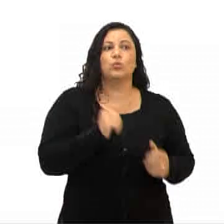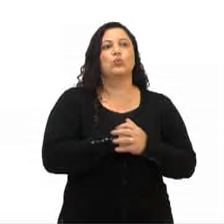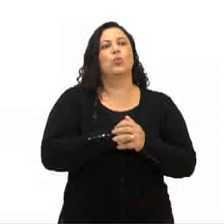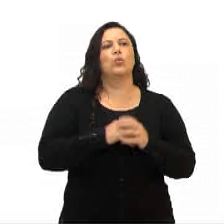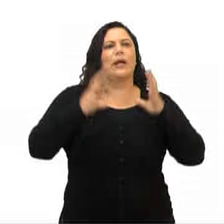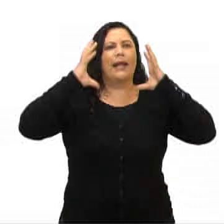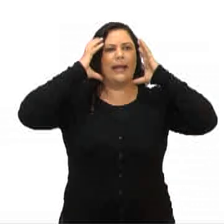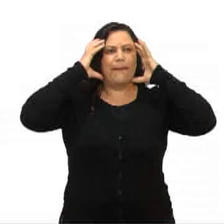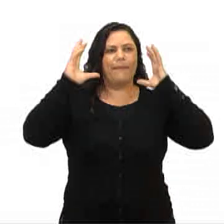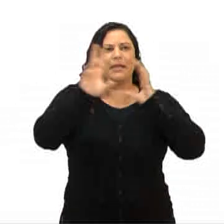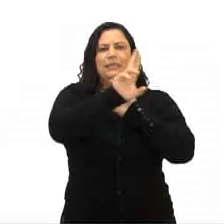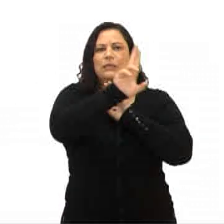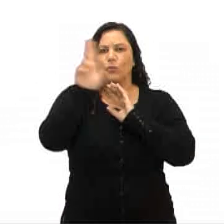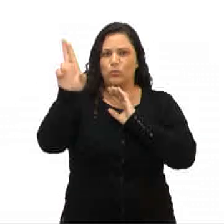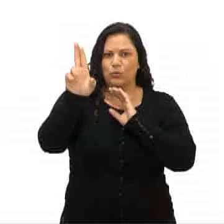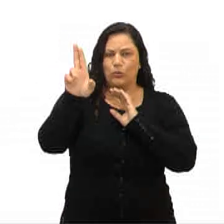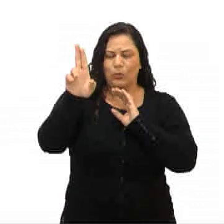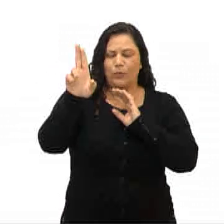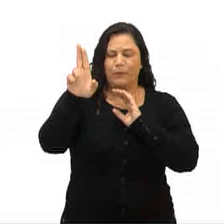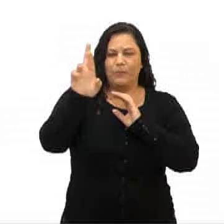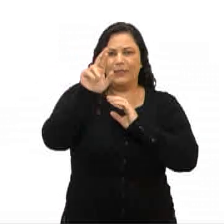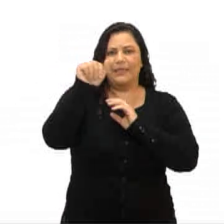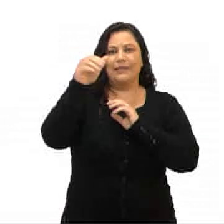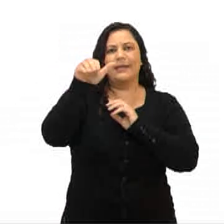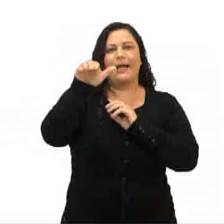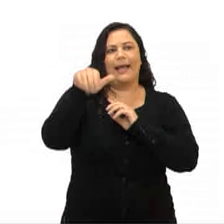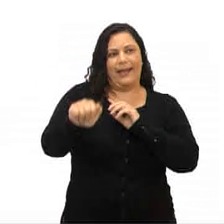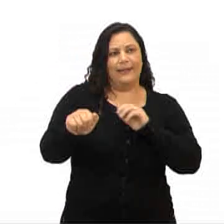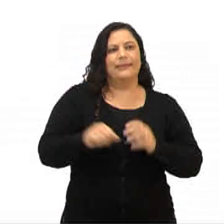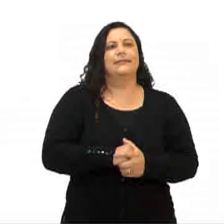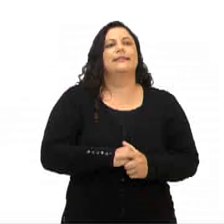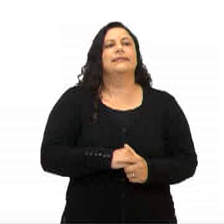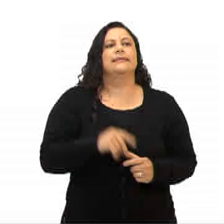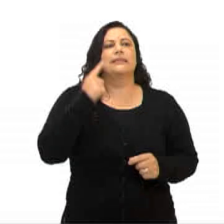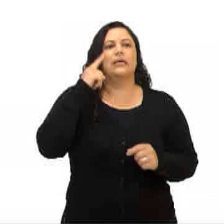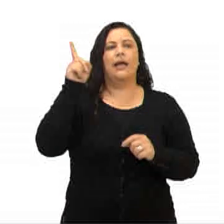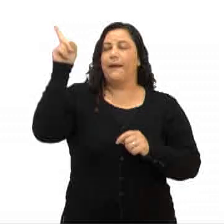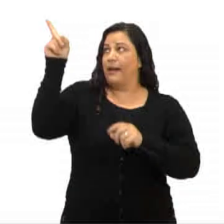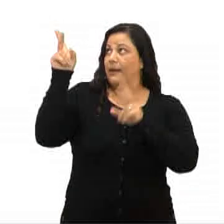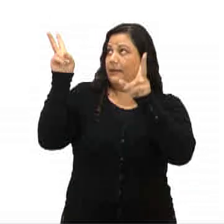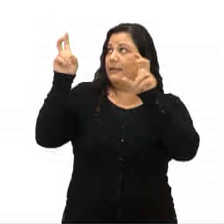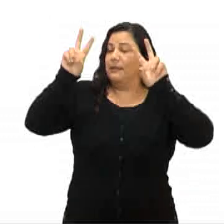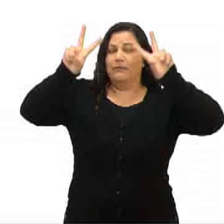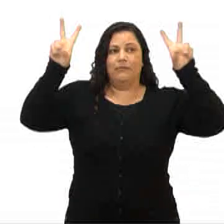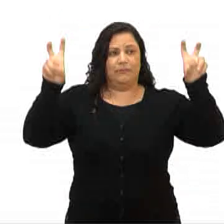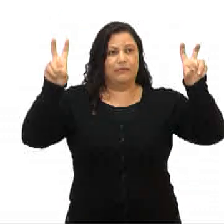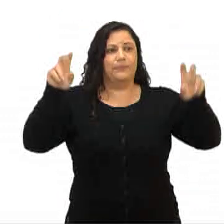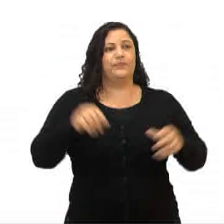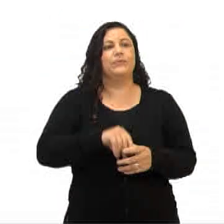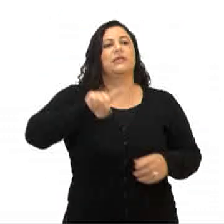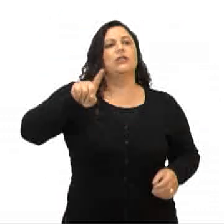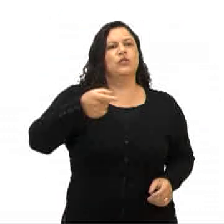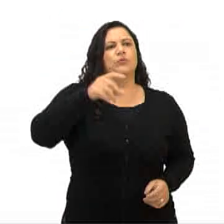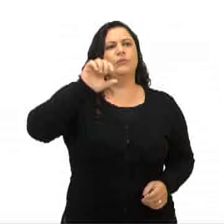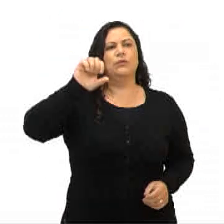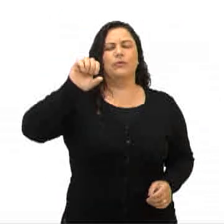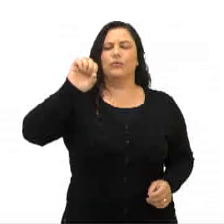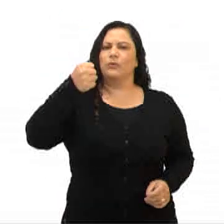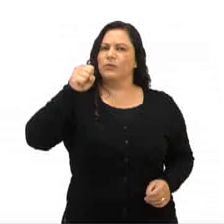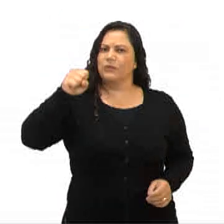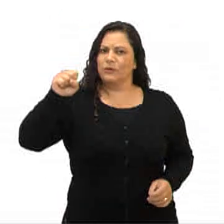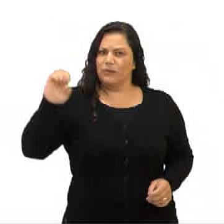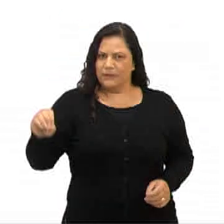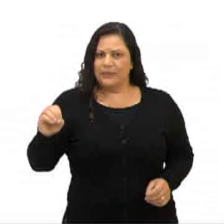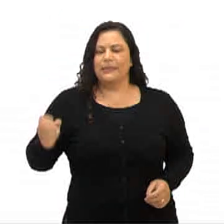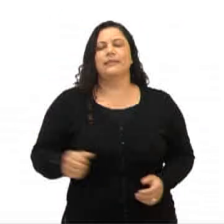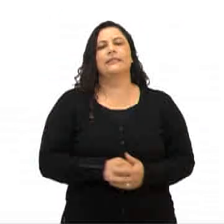Bloodhound, o nome da raça, e ela é de 1880. Revolucionário designer gráfico nos cartazes publicitários, o artista mudou a forma,